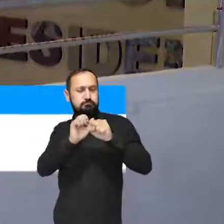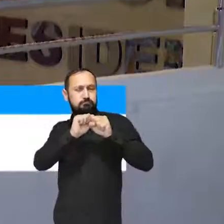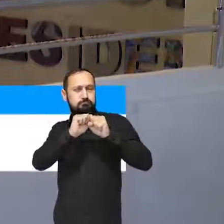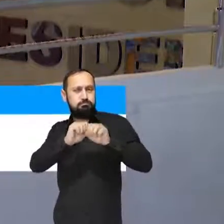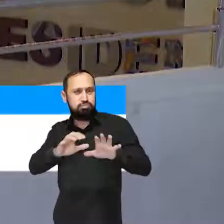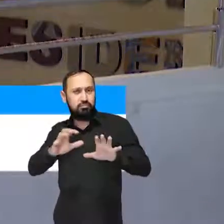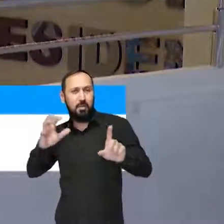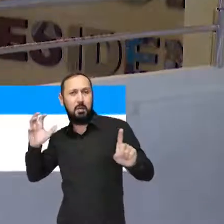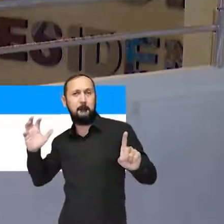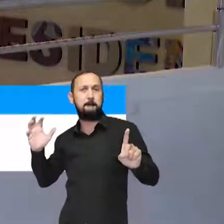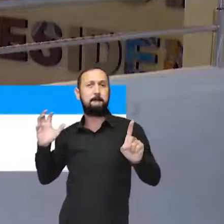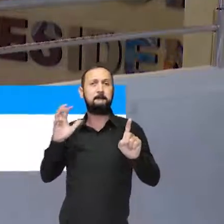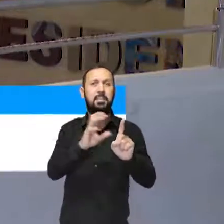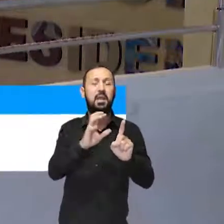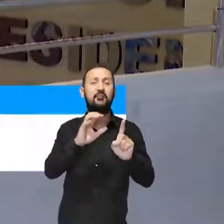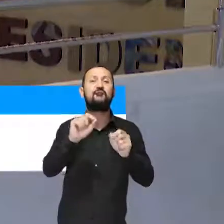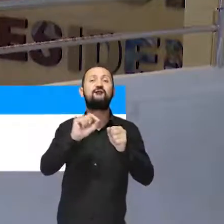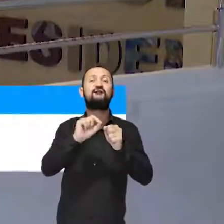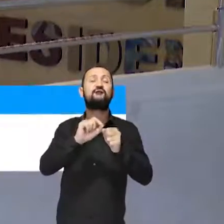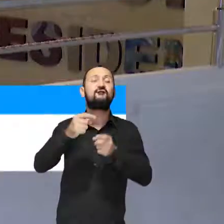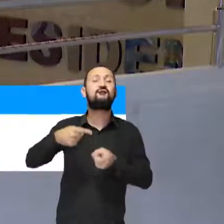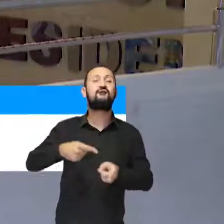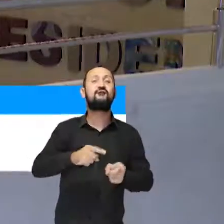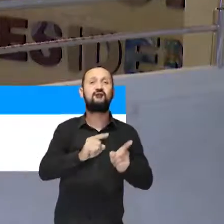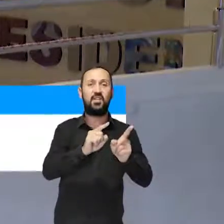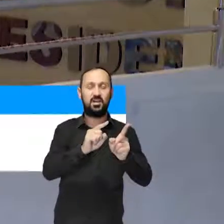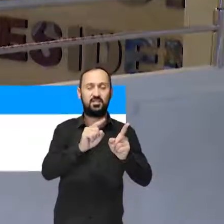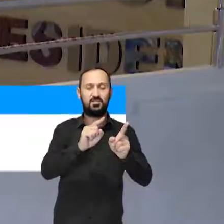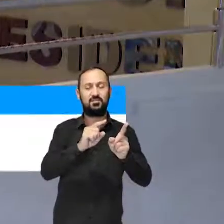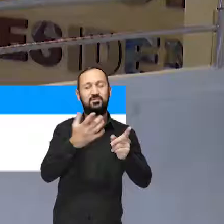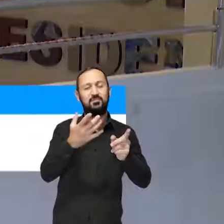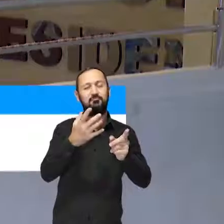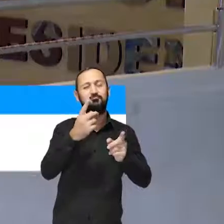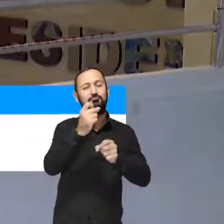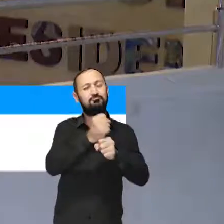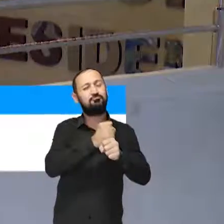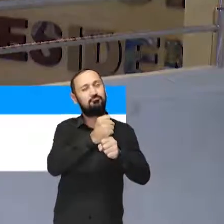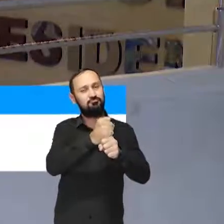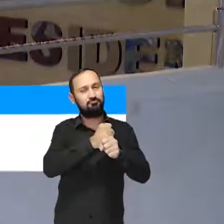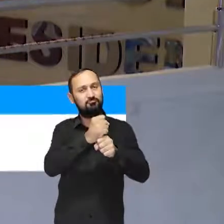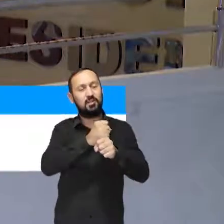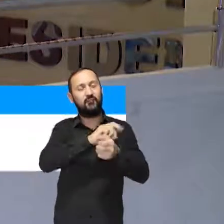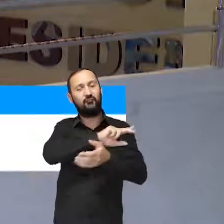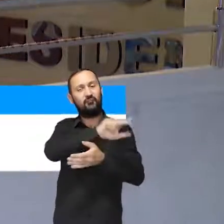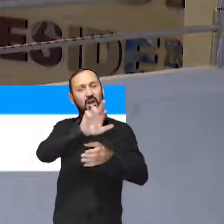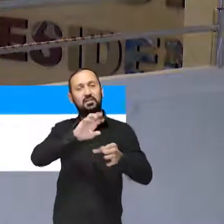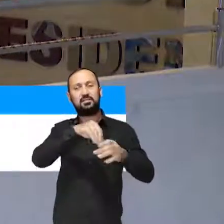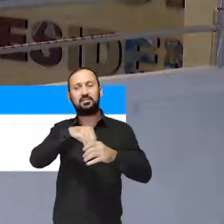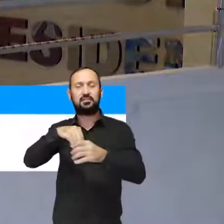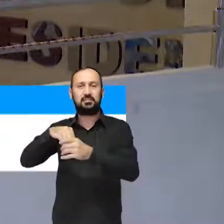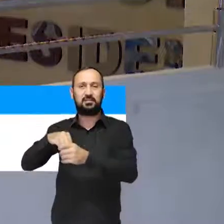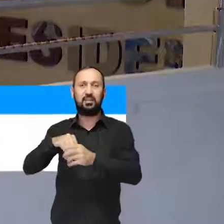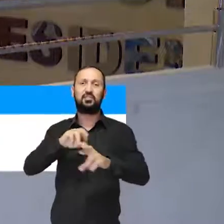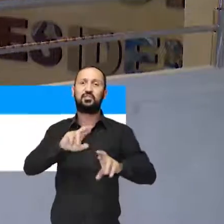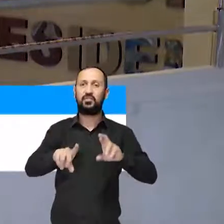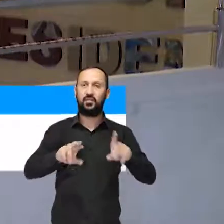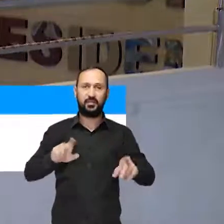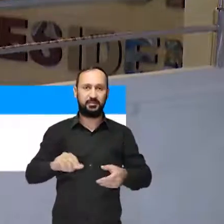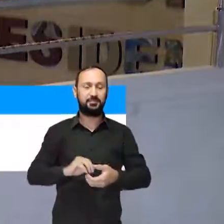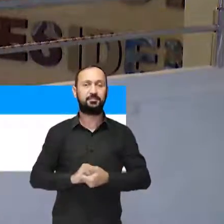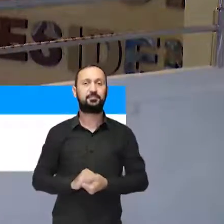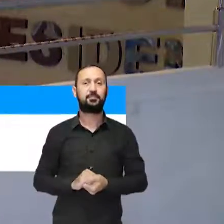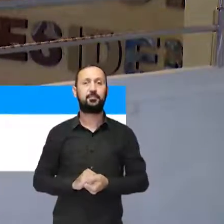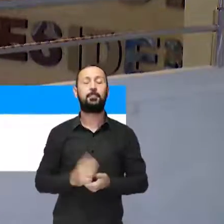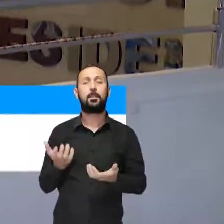os impactos econômicos provocados pela pandemia, que há mais de um ano afeta diversos setores em